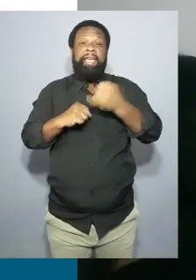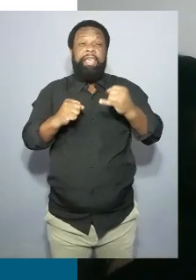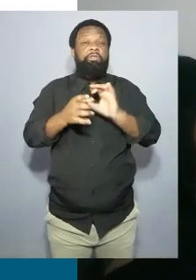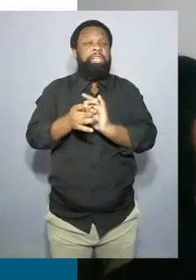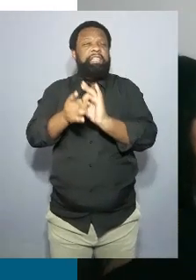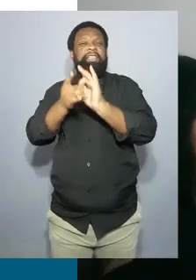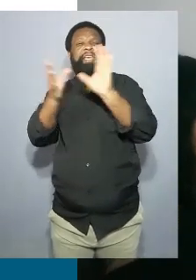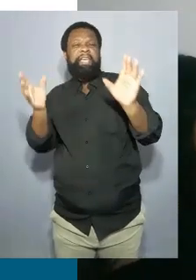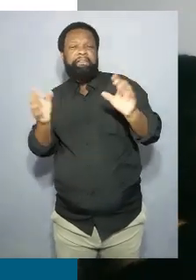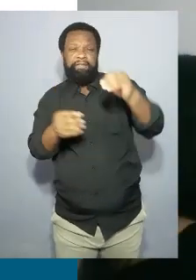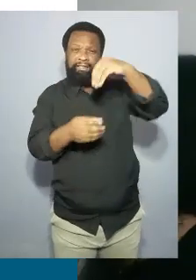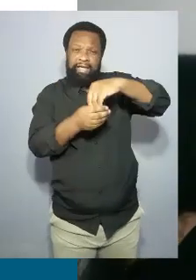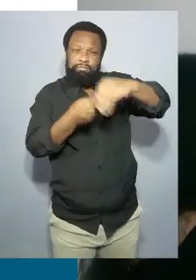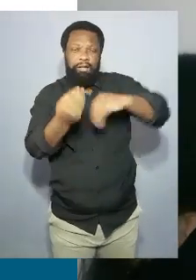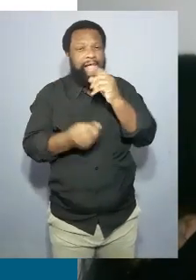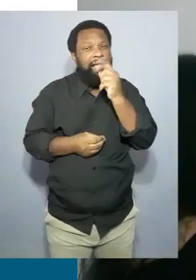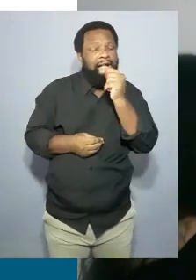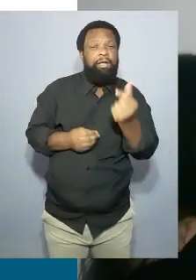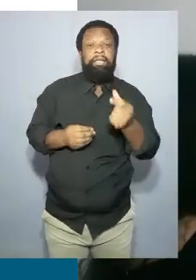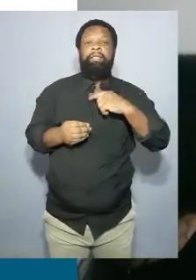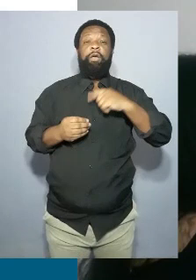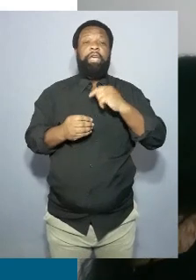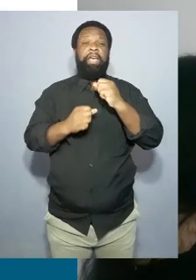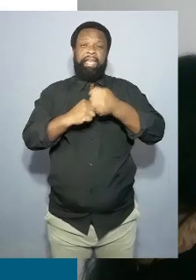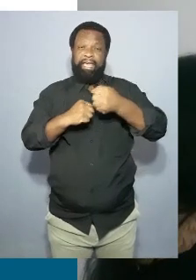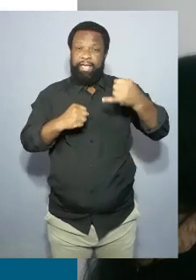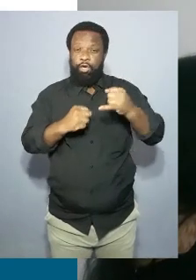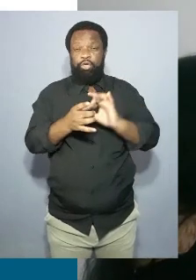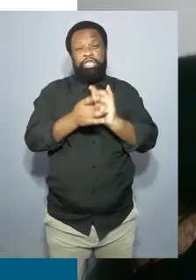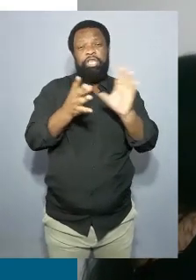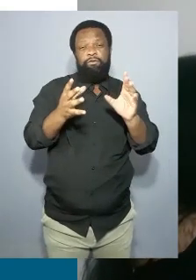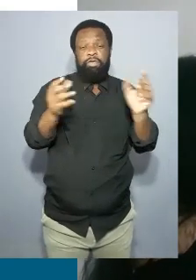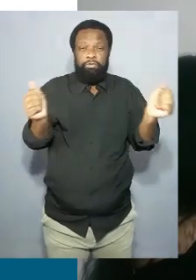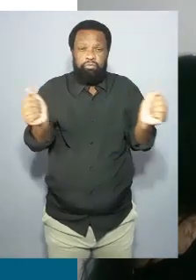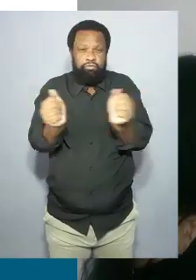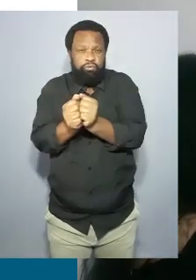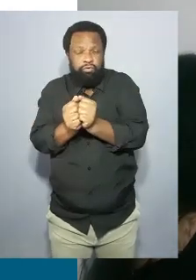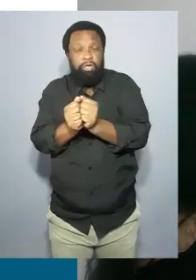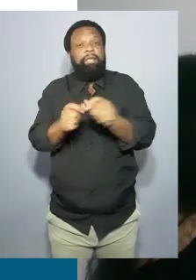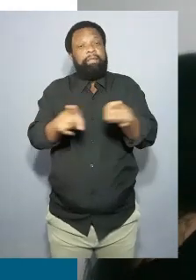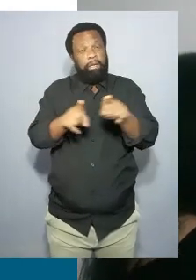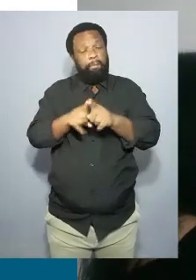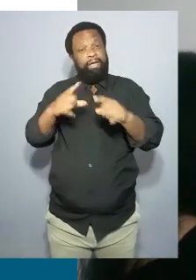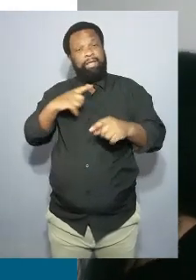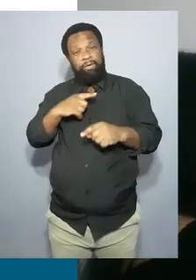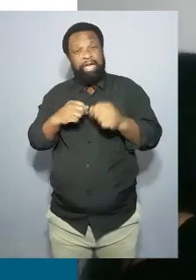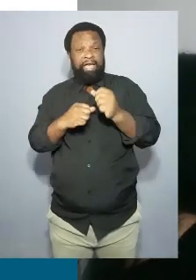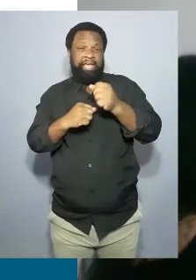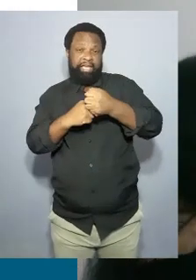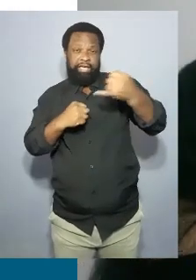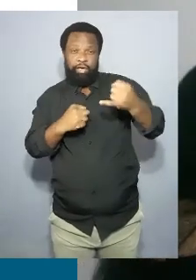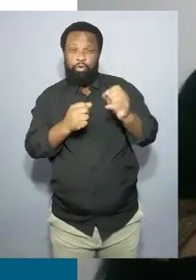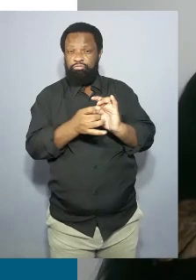em solução aquosa, nós temos íons livres. Fundido, o composto também apresenta íons livres.